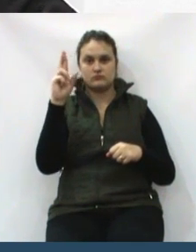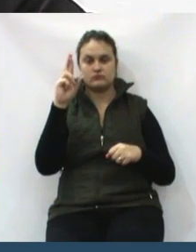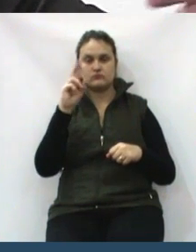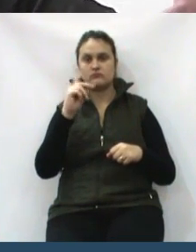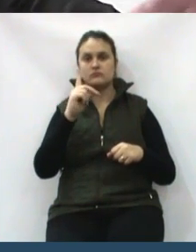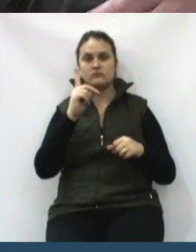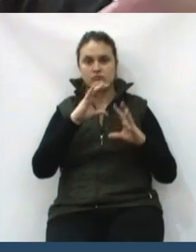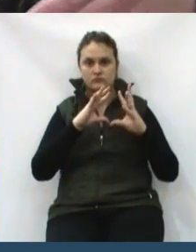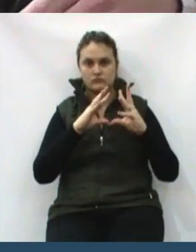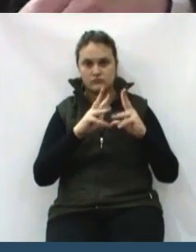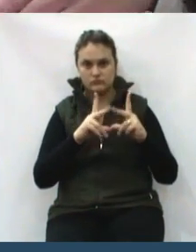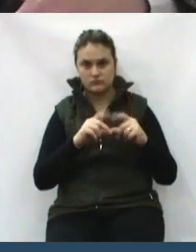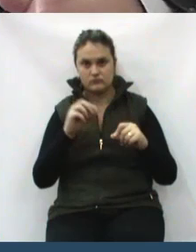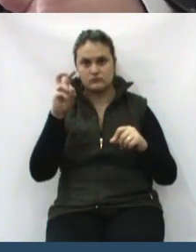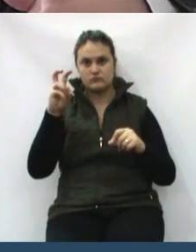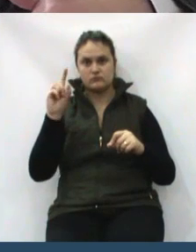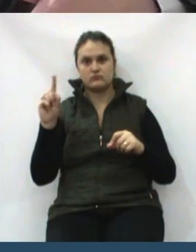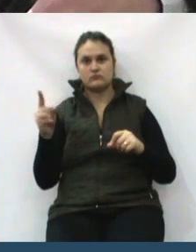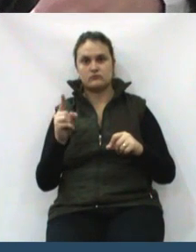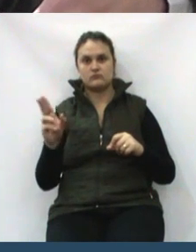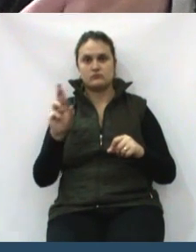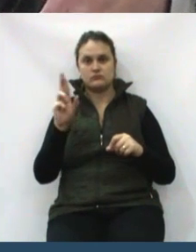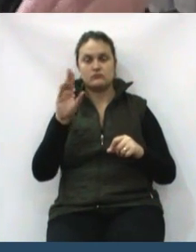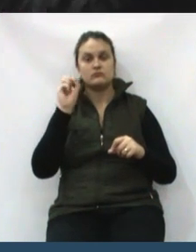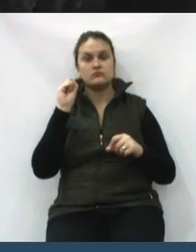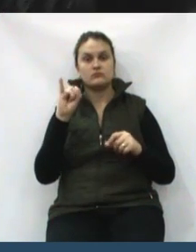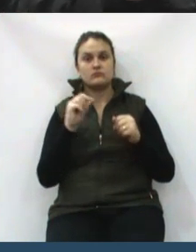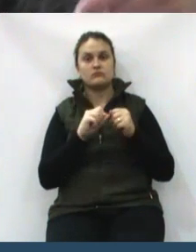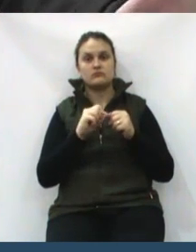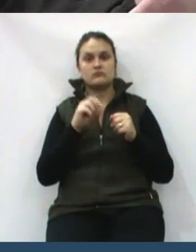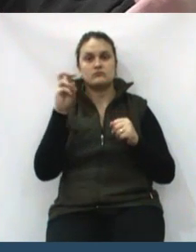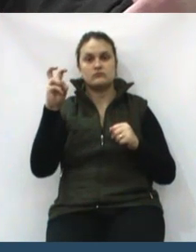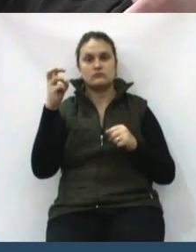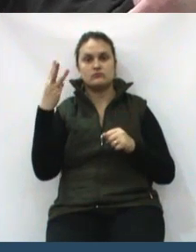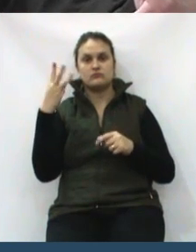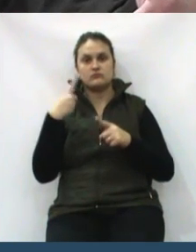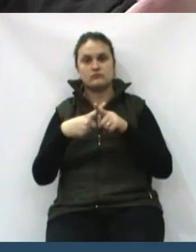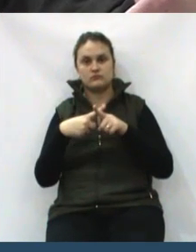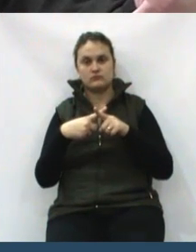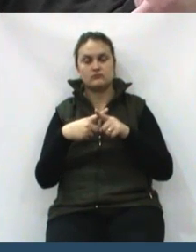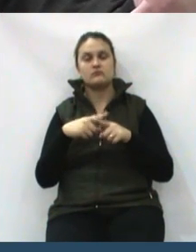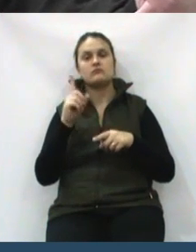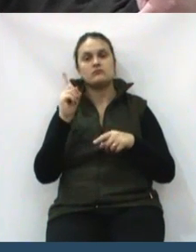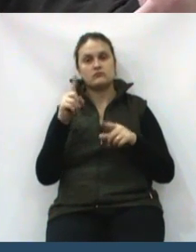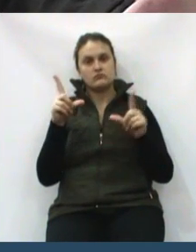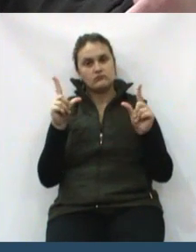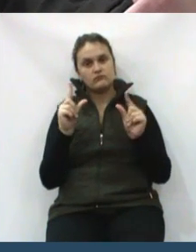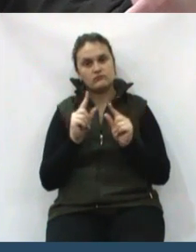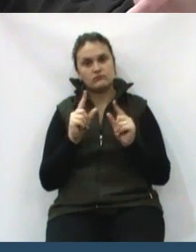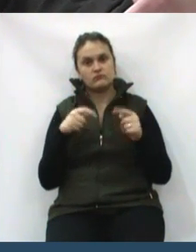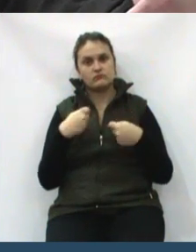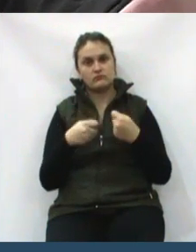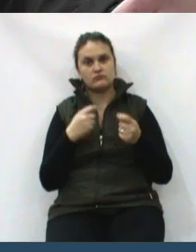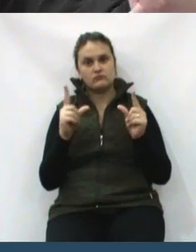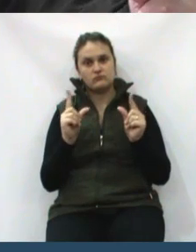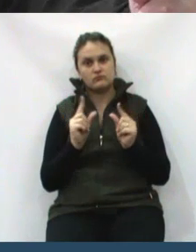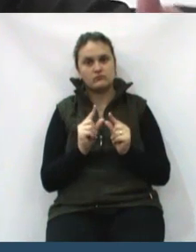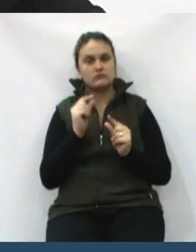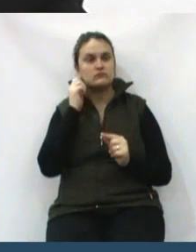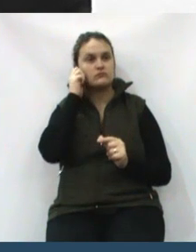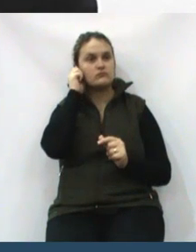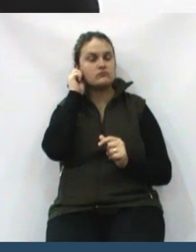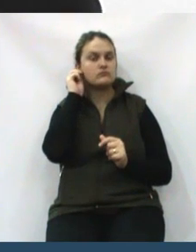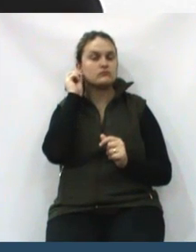não todos os R$5.000. Se a gente fazer por 53 vezes isso, com certeza a economia vai ser